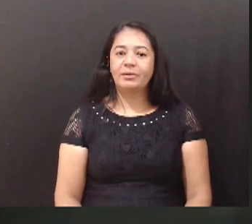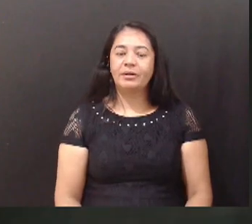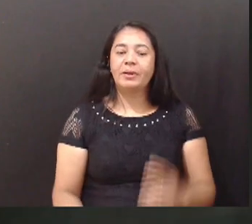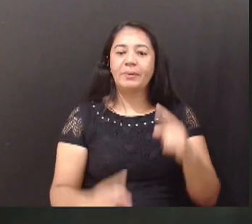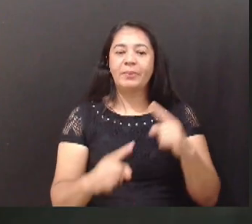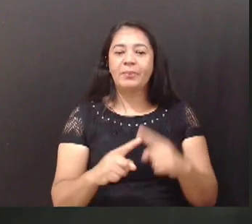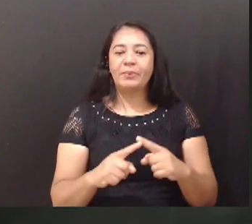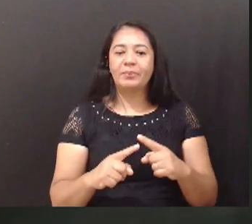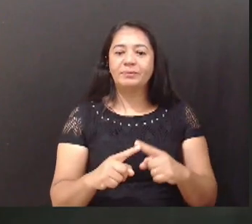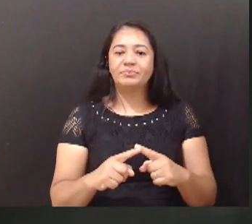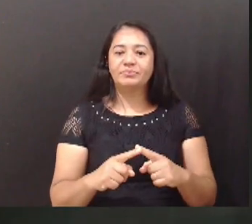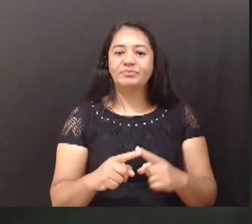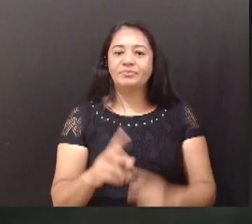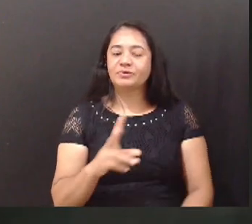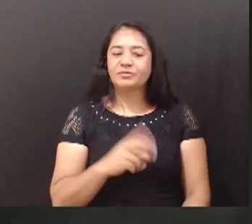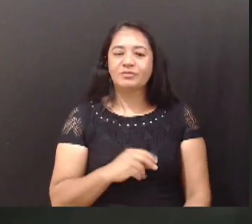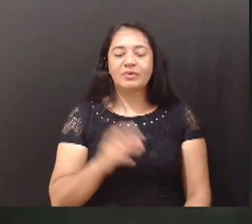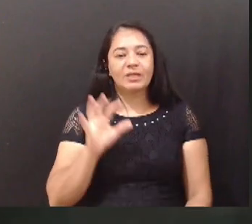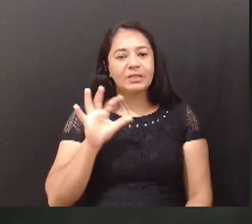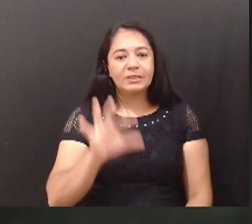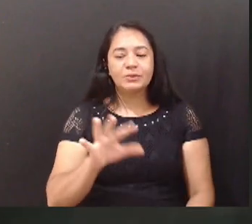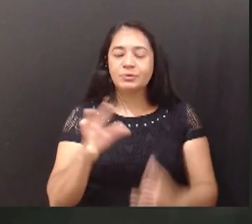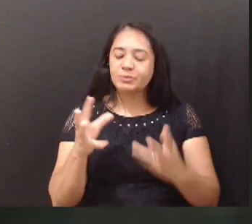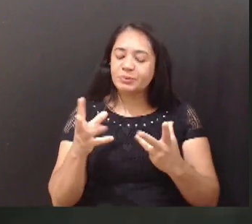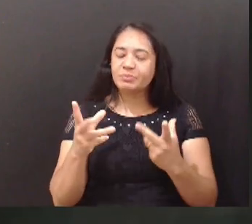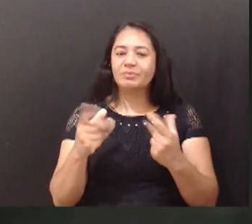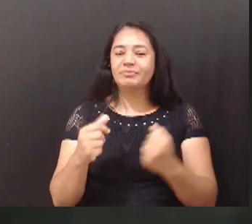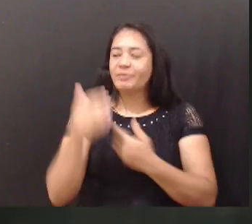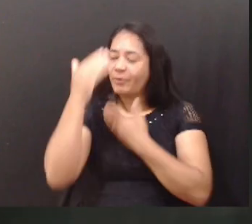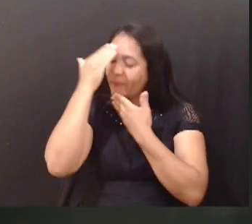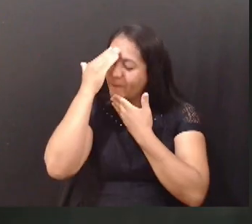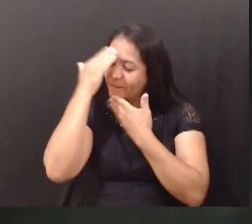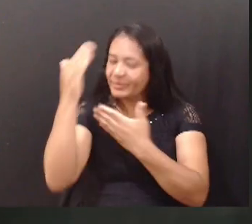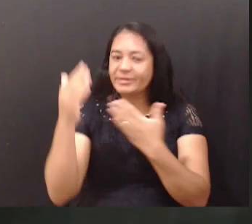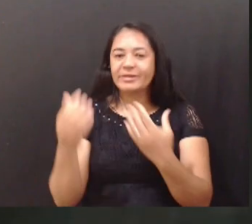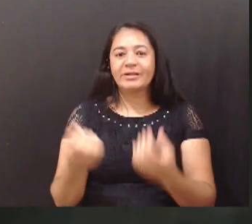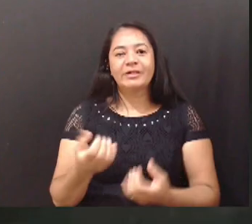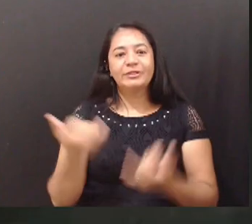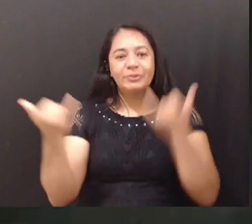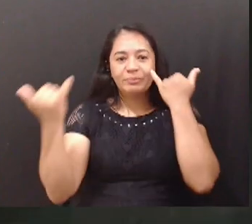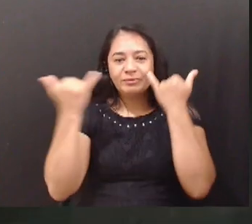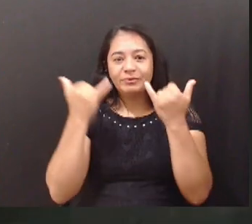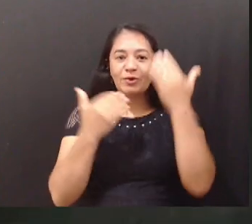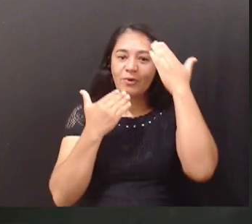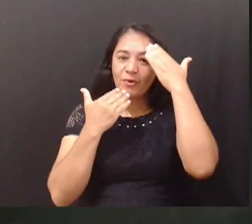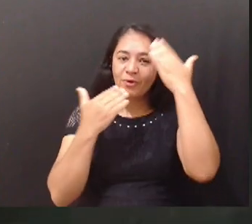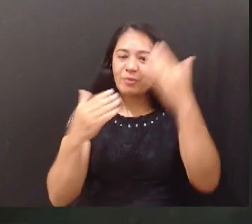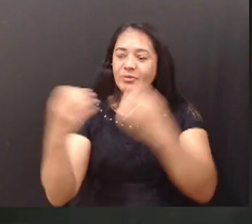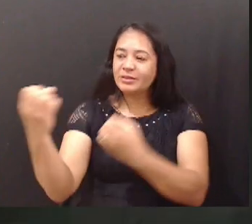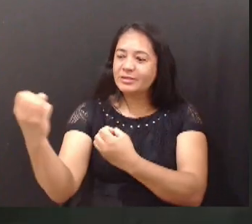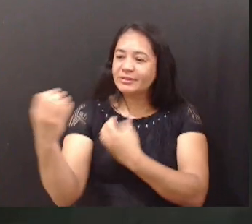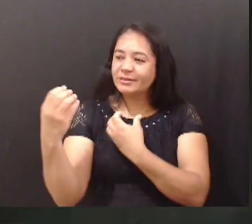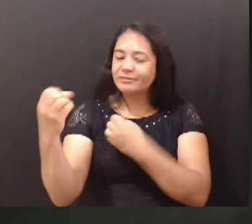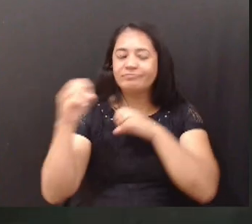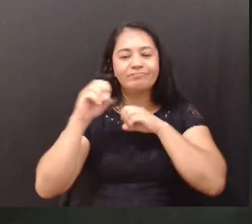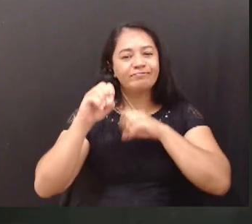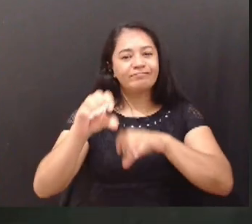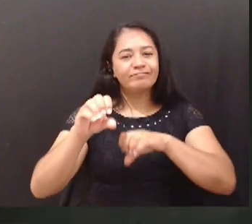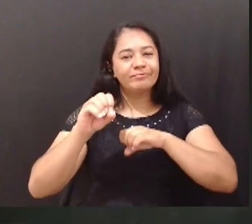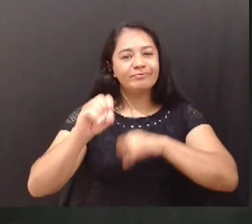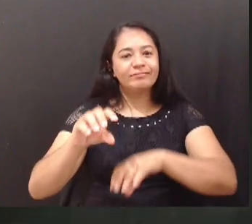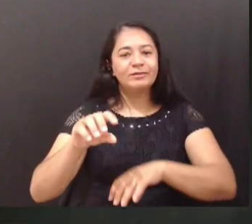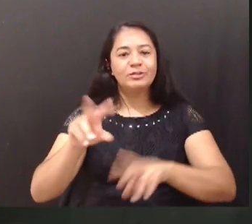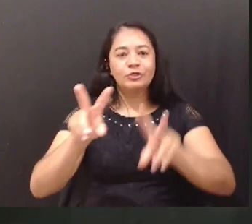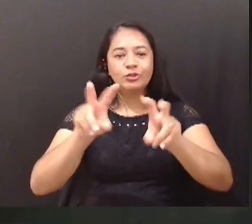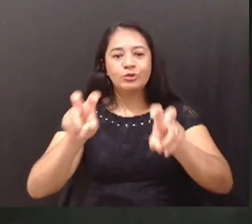porque, gente, isso é maravilhoso. Obrigada por tanta entrega, obrigada por nos ensinar tanto sobre as nossas emoções.